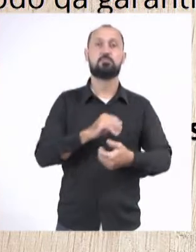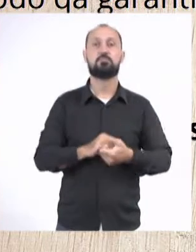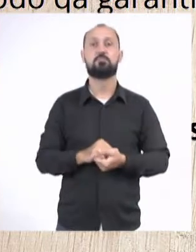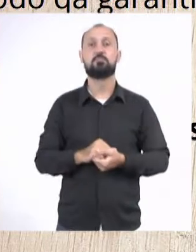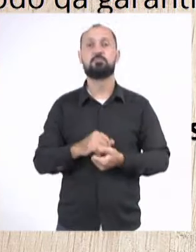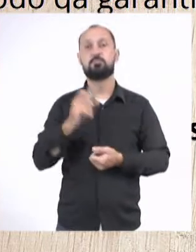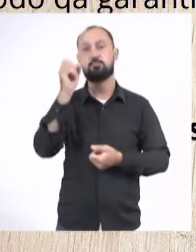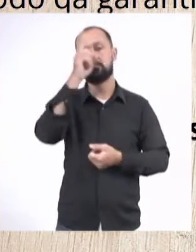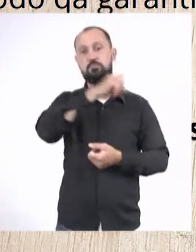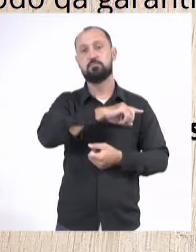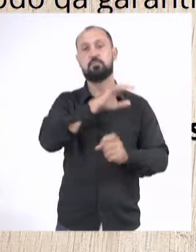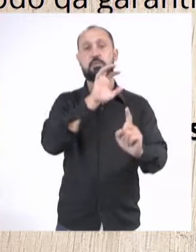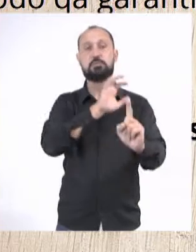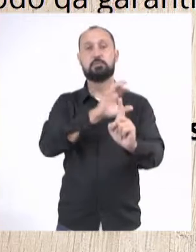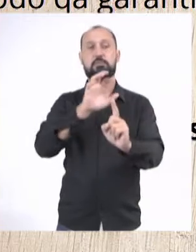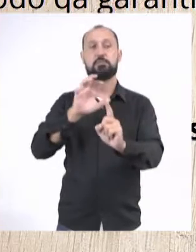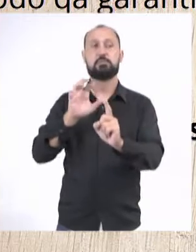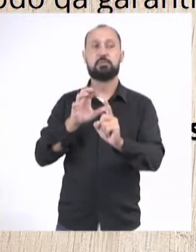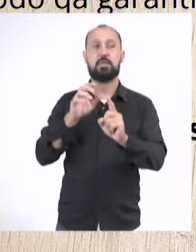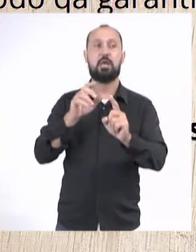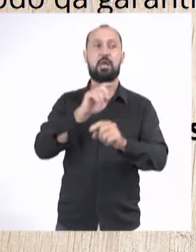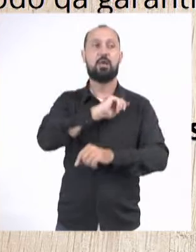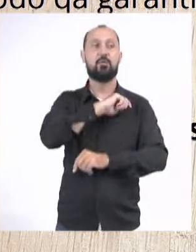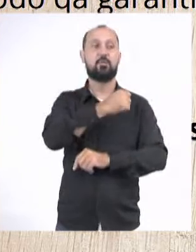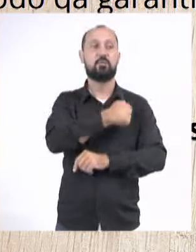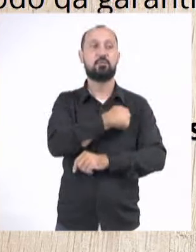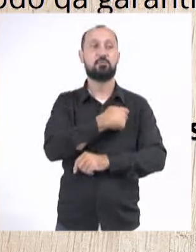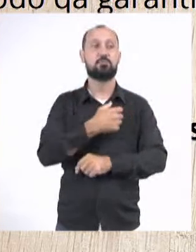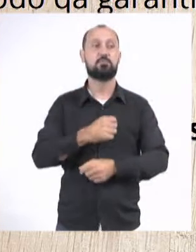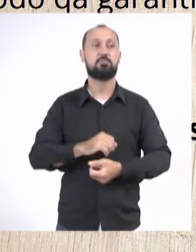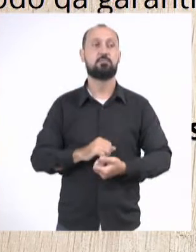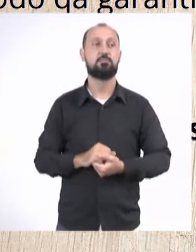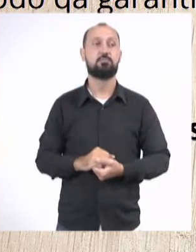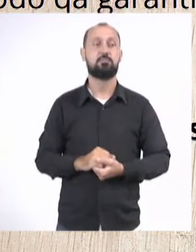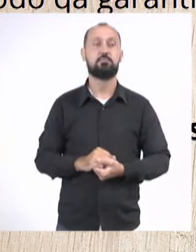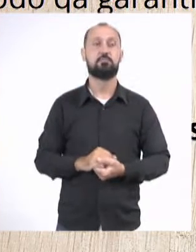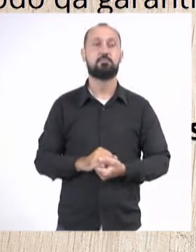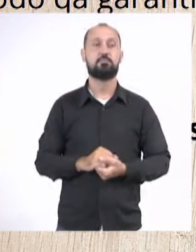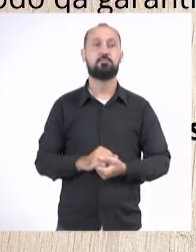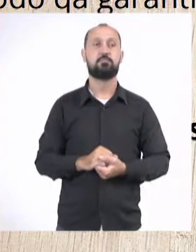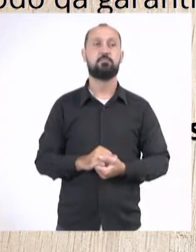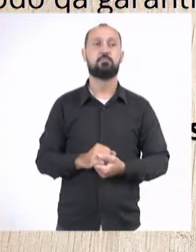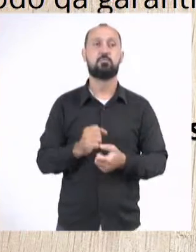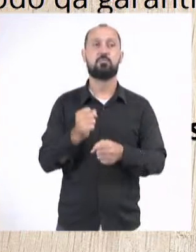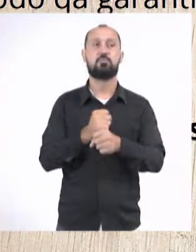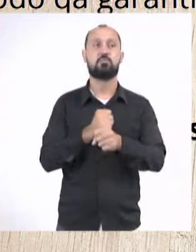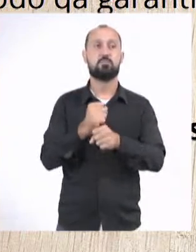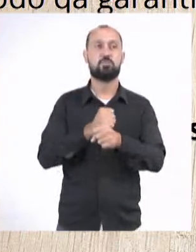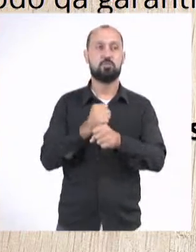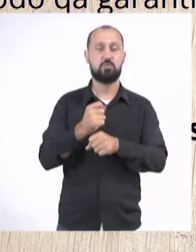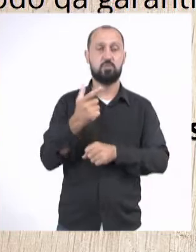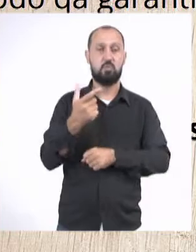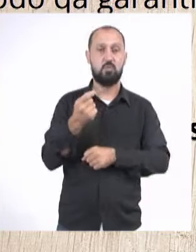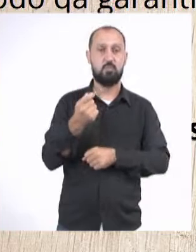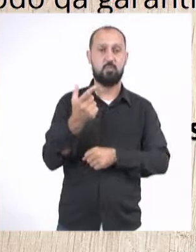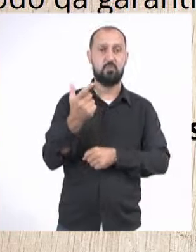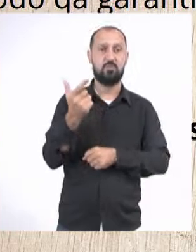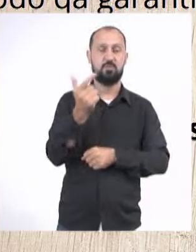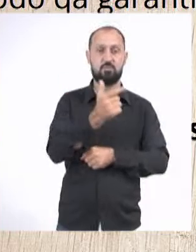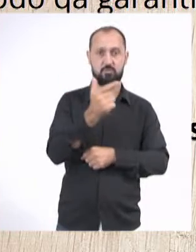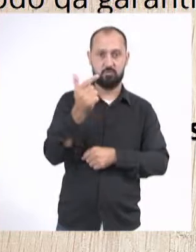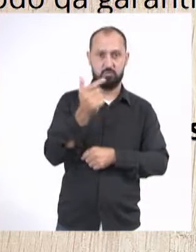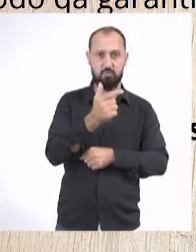dificulta um pouco a intensificação das fiscalizações em loco, mas ainda assim, no ano de 2022,